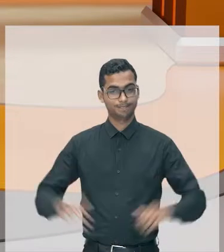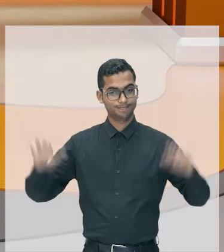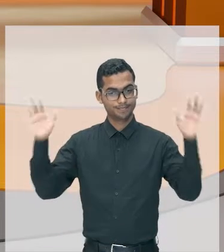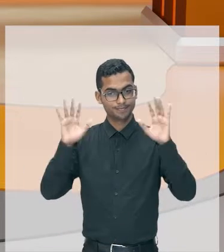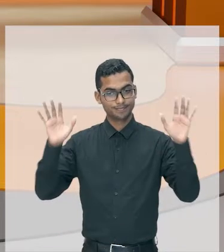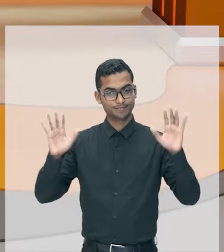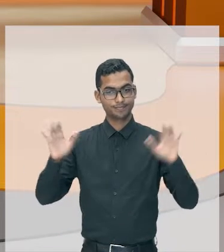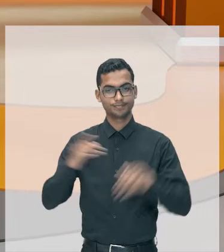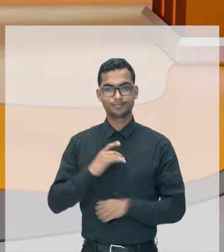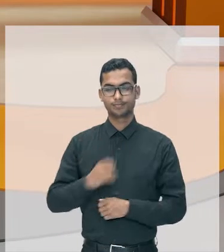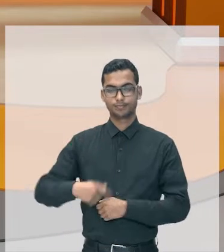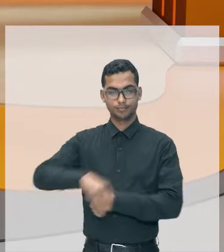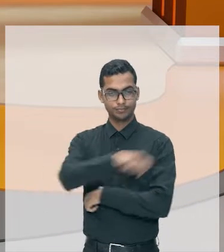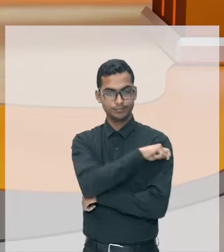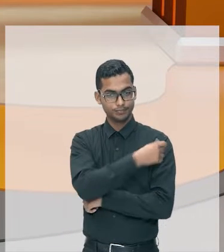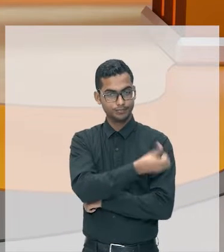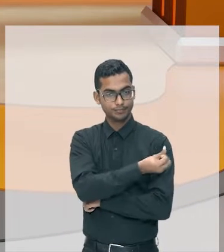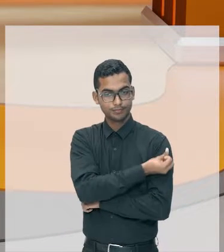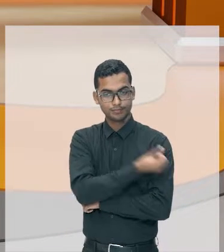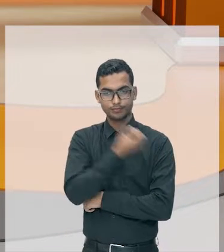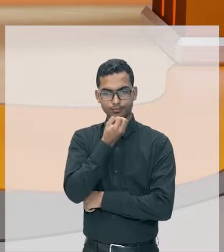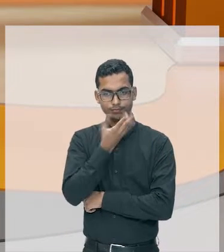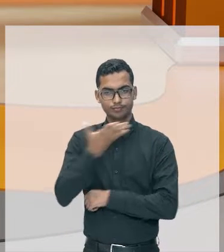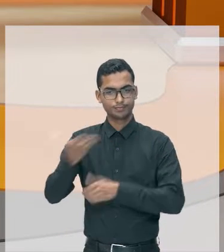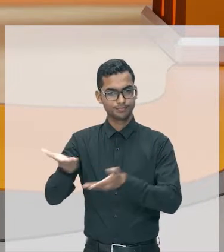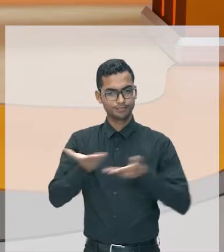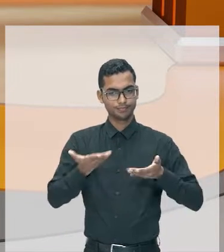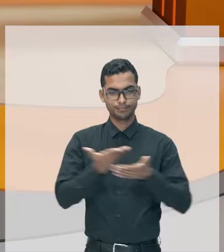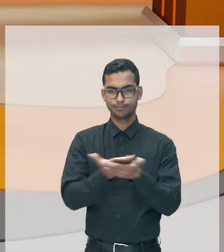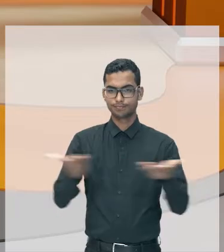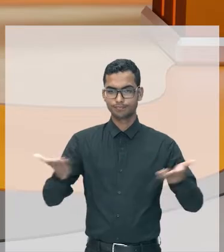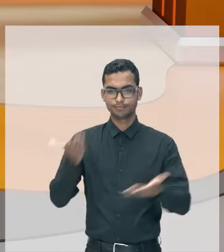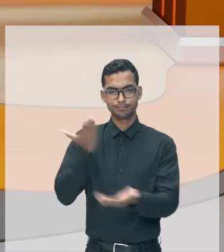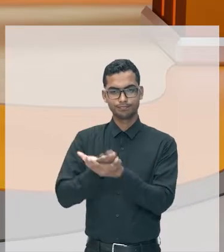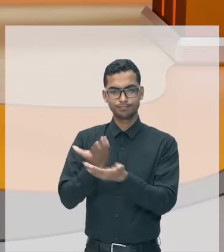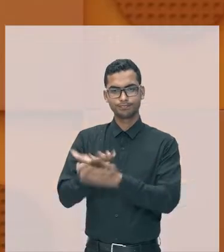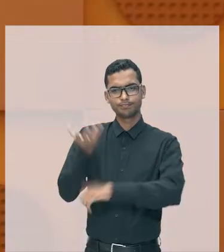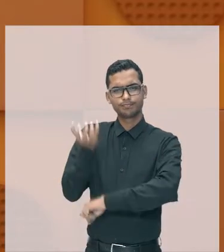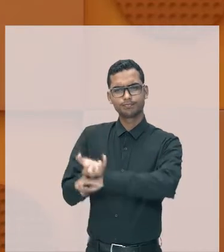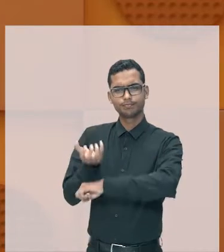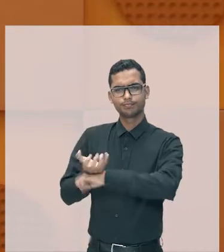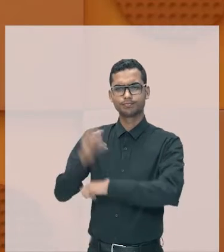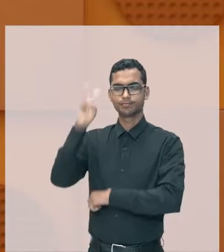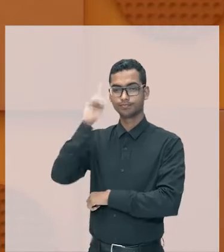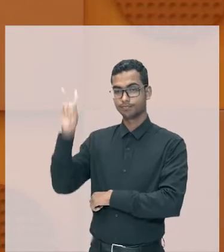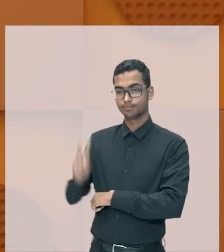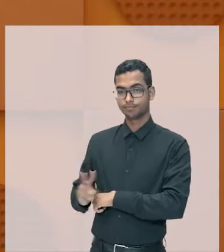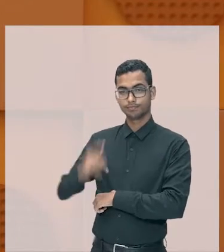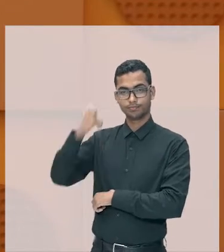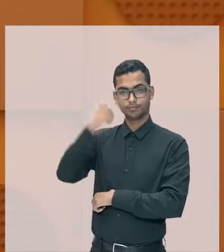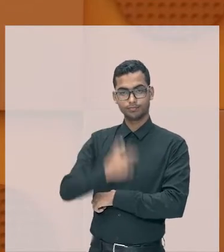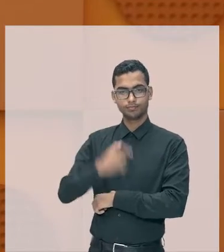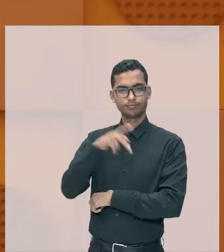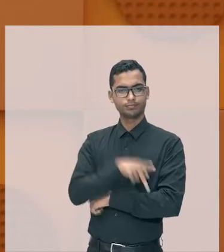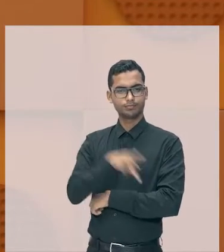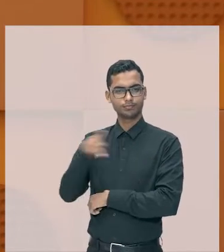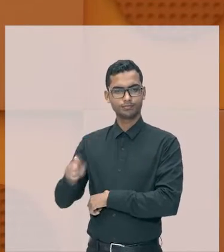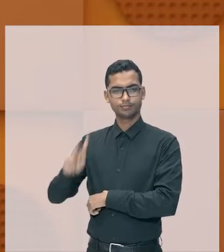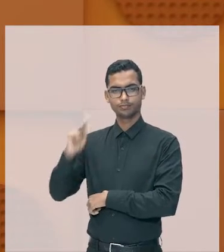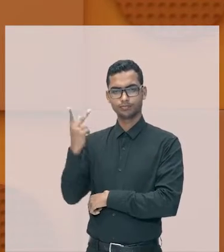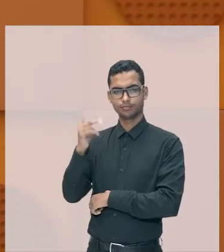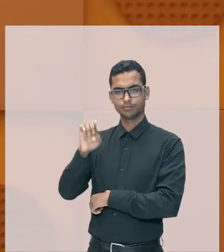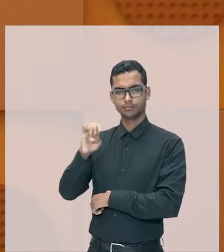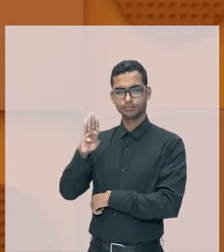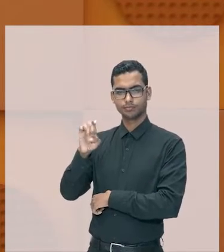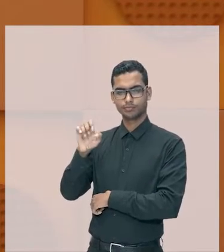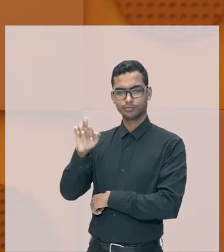Olá, turminha do sexto ano, sejam todos bem-vindos a mais uma aula de História. Eu sou o professor Eberson Cardoso,